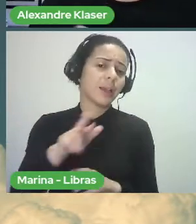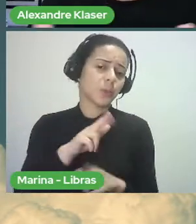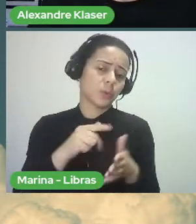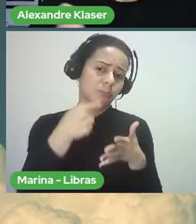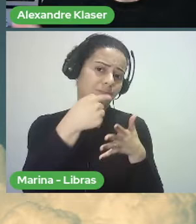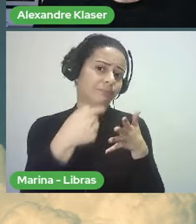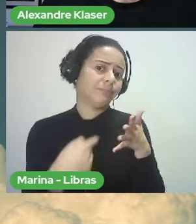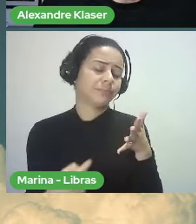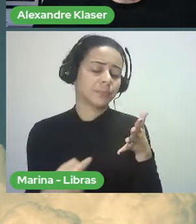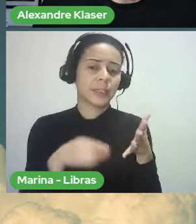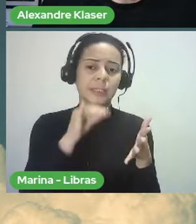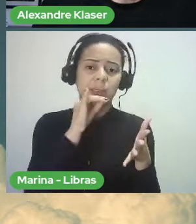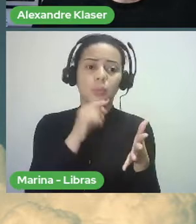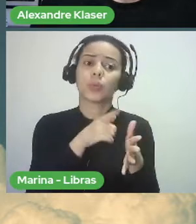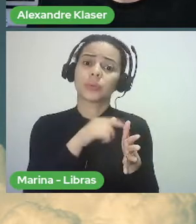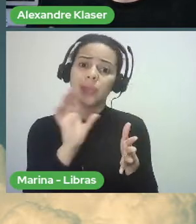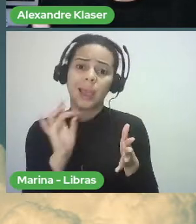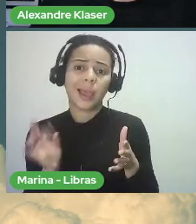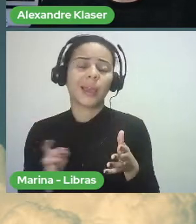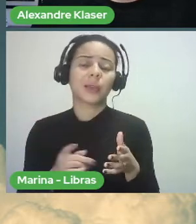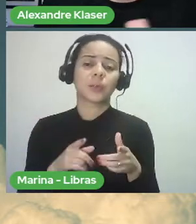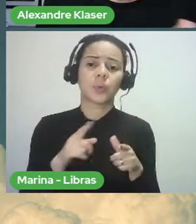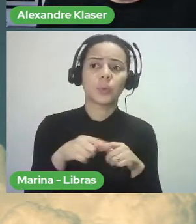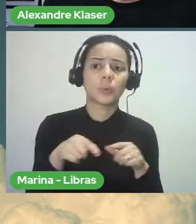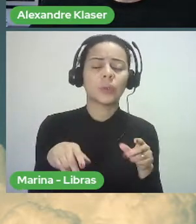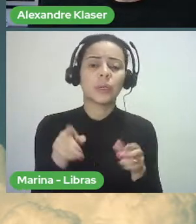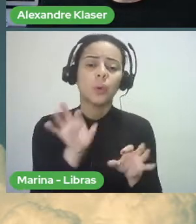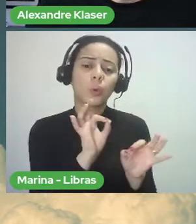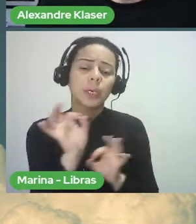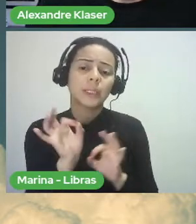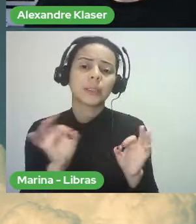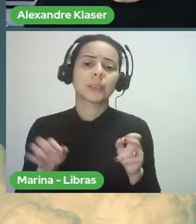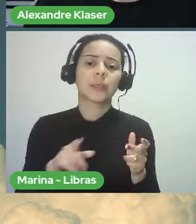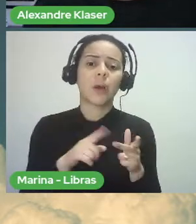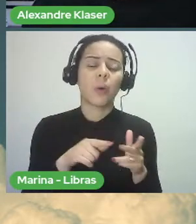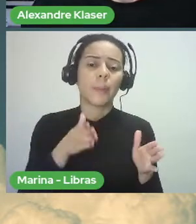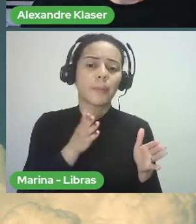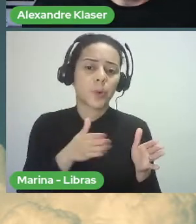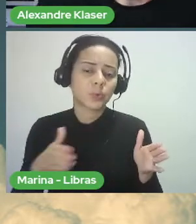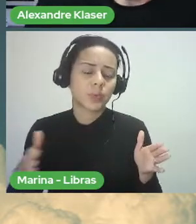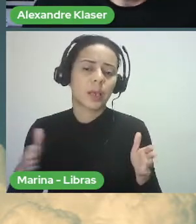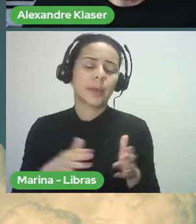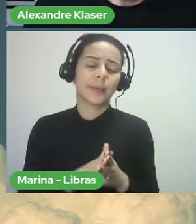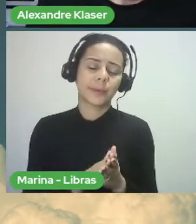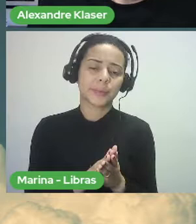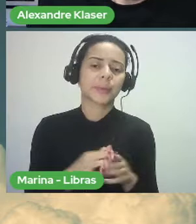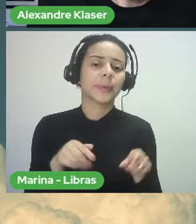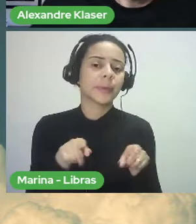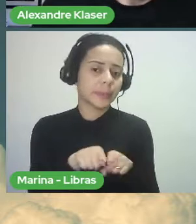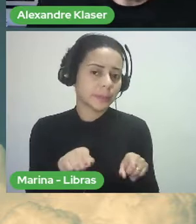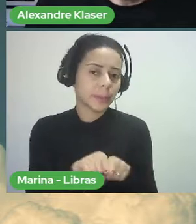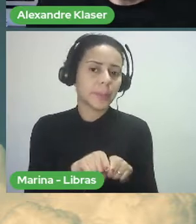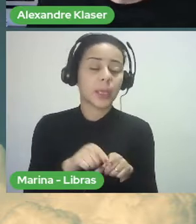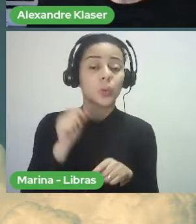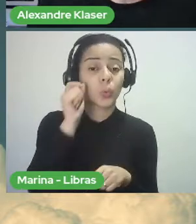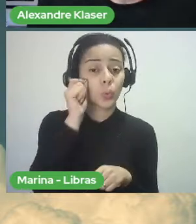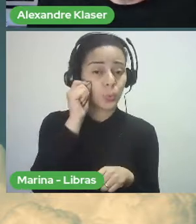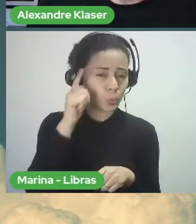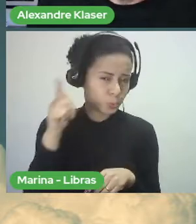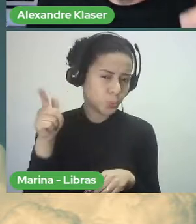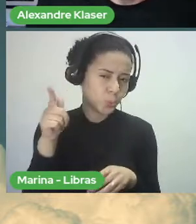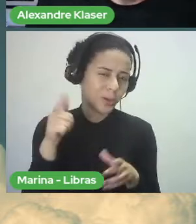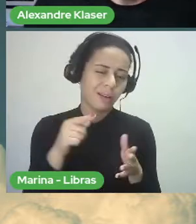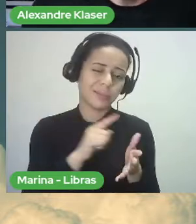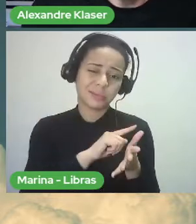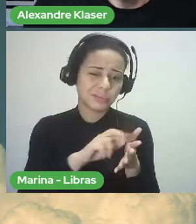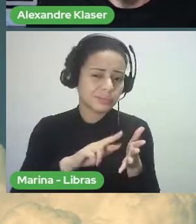técnica, uma questão mais de desenho da organização, processos, e também a parte de cultura que a gente tem que